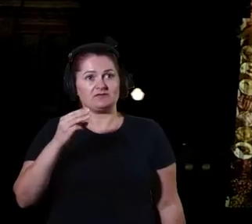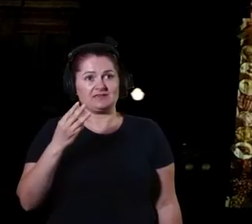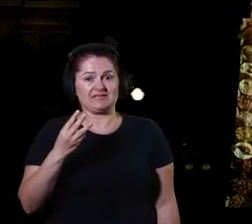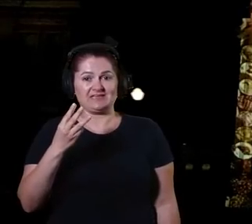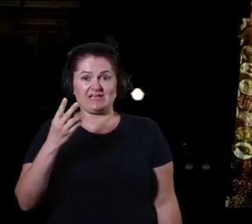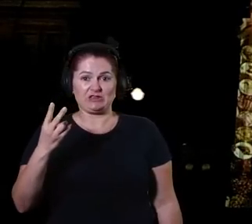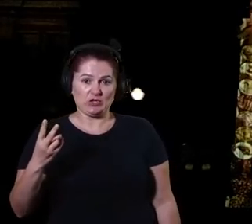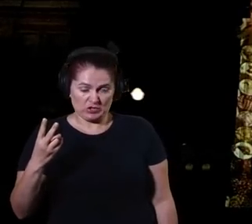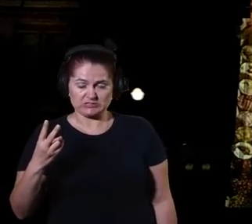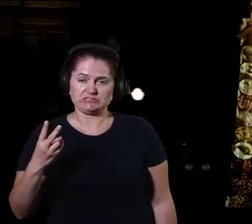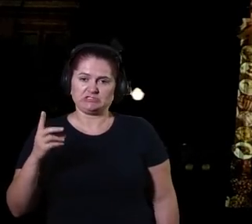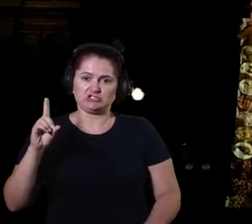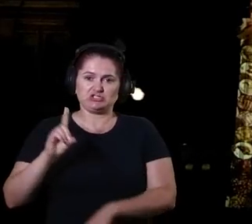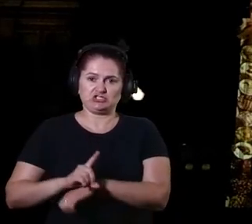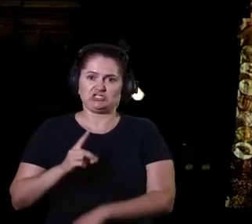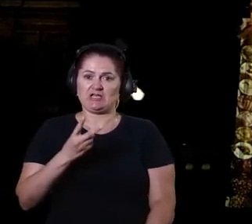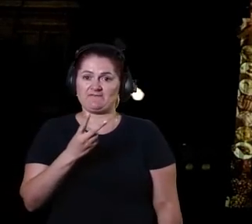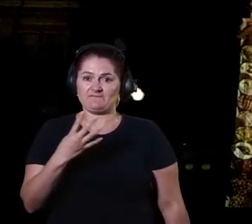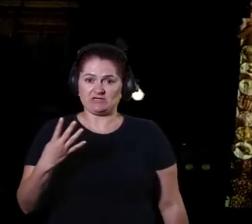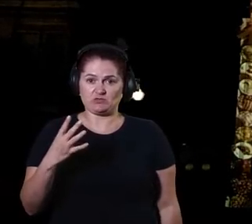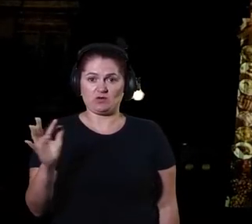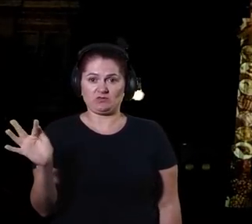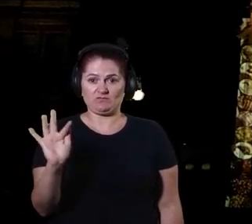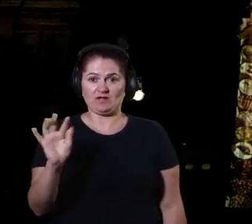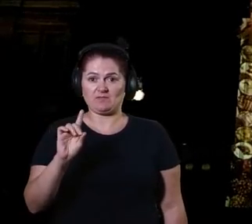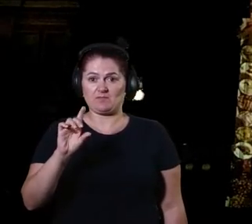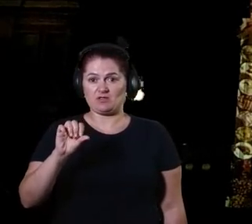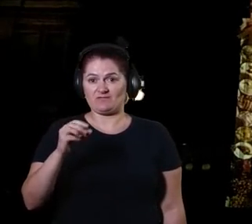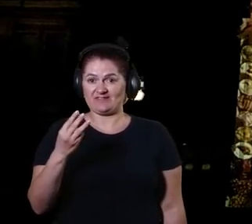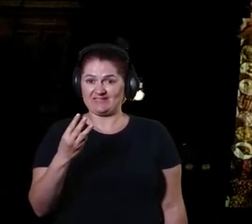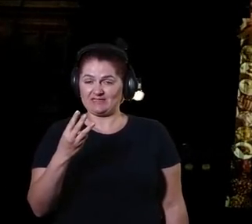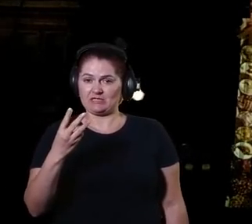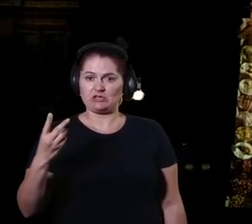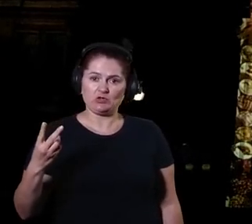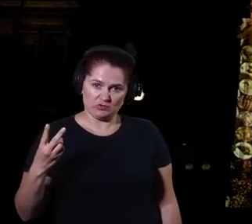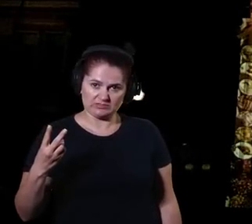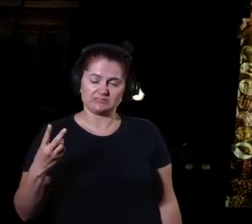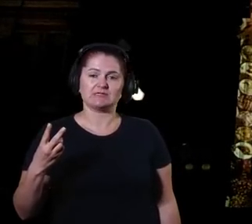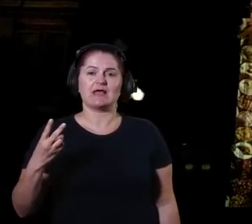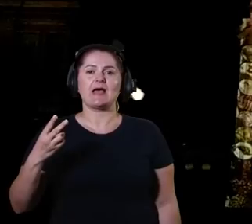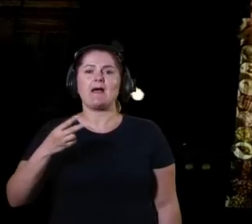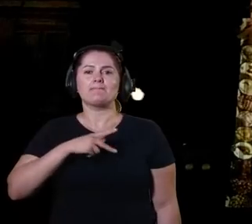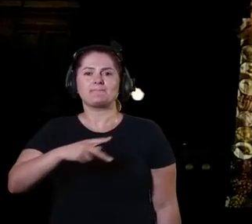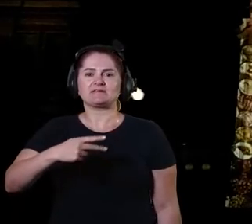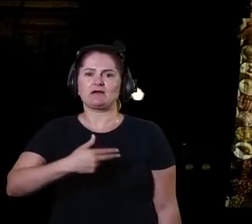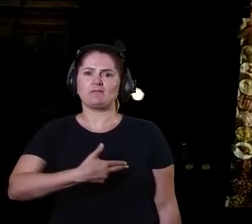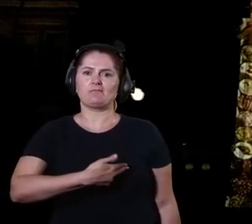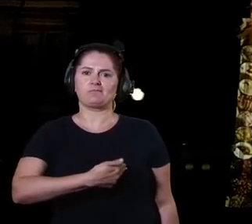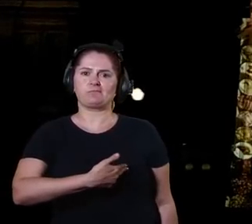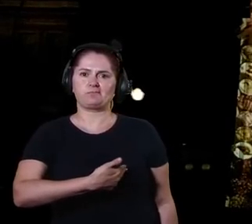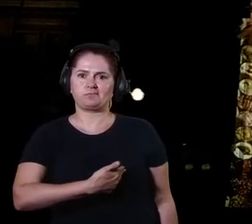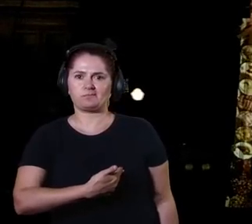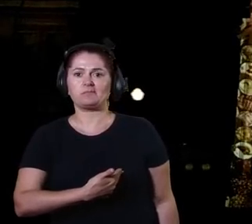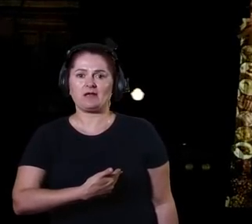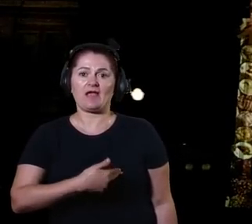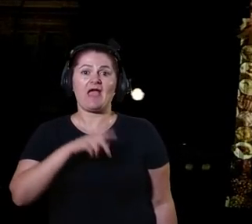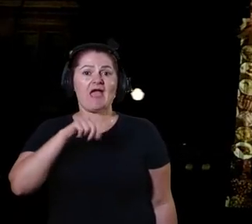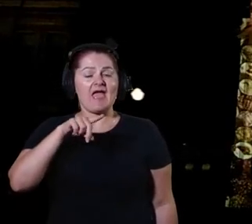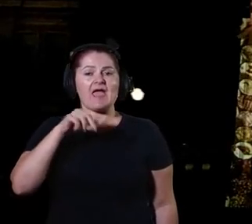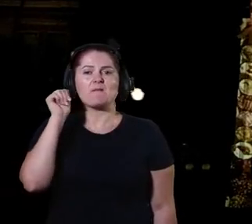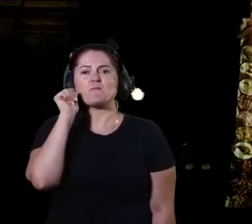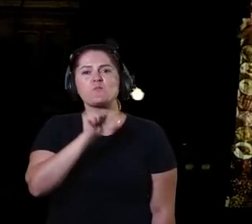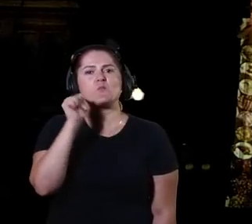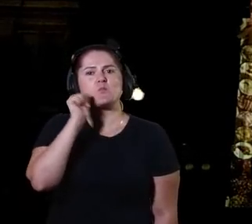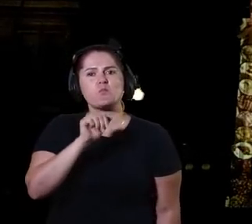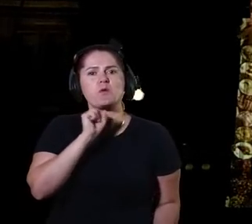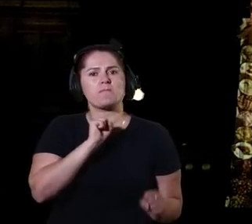1932, no dia 24 de fevereiro de 1932, o presidente Getúlio Vargas decreta que a partir dali as mulheres